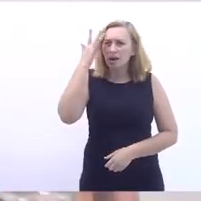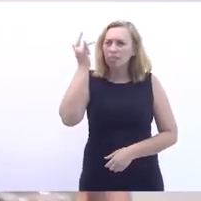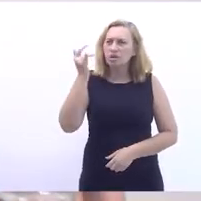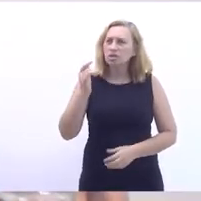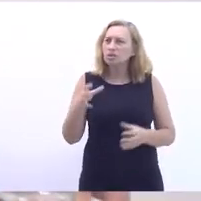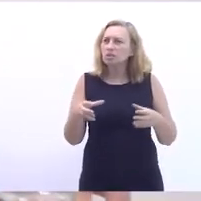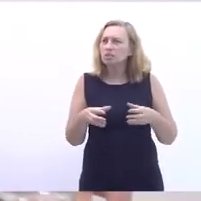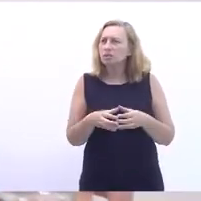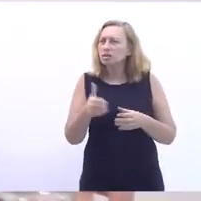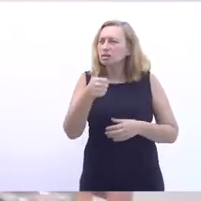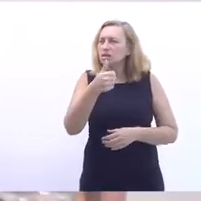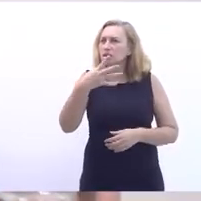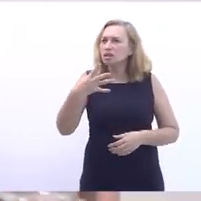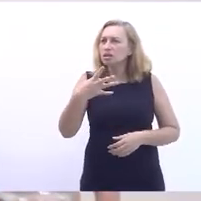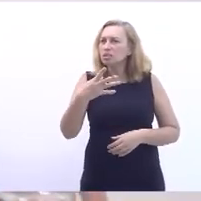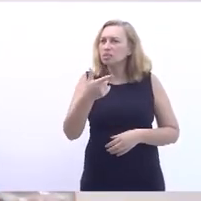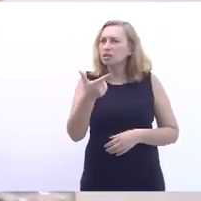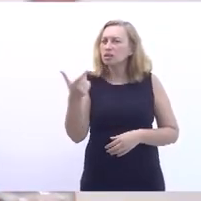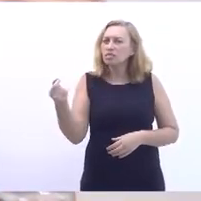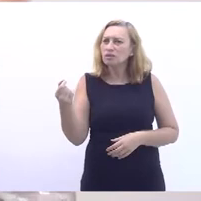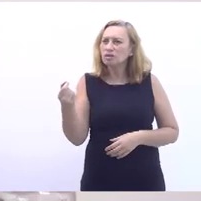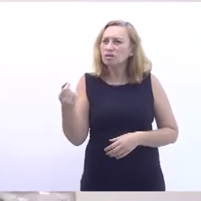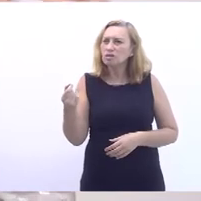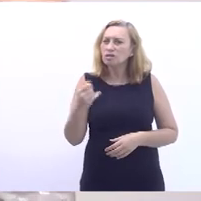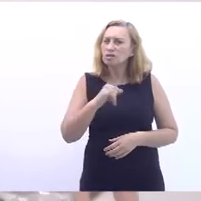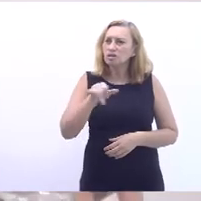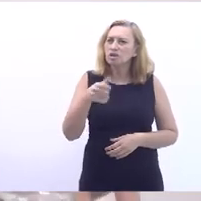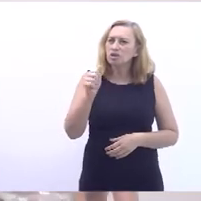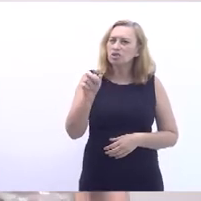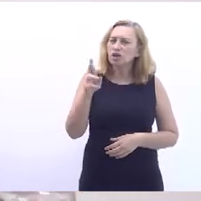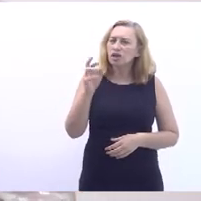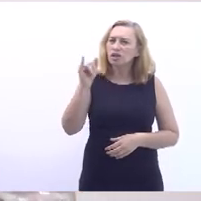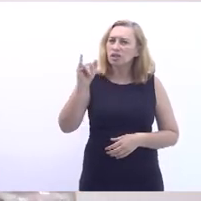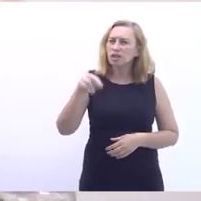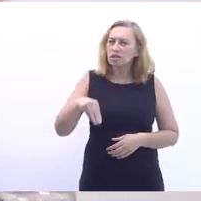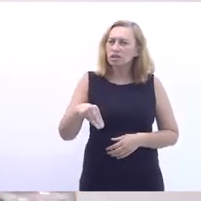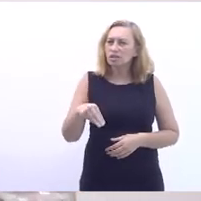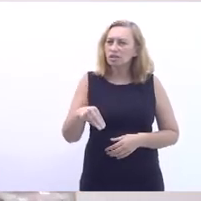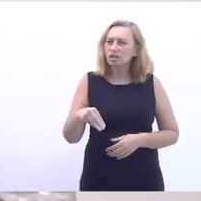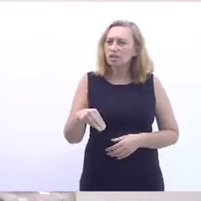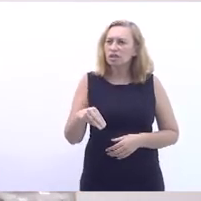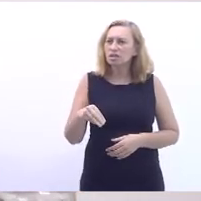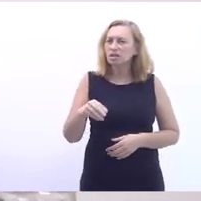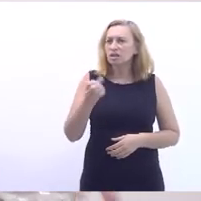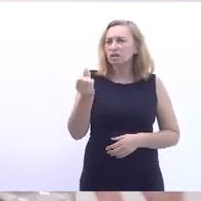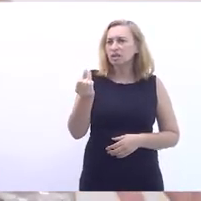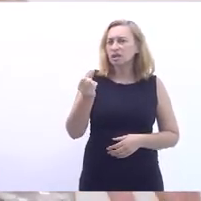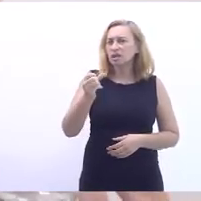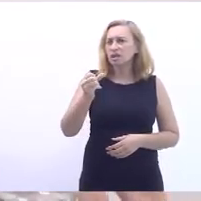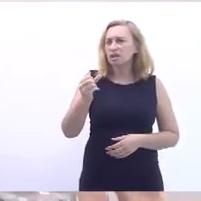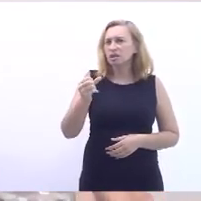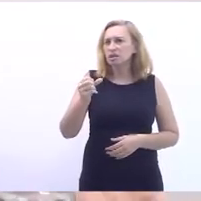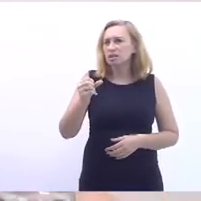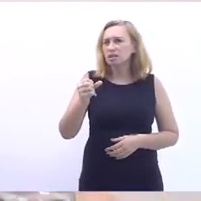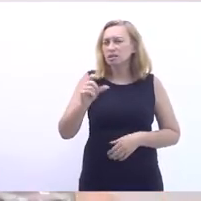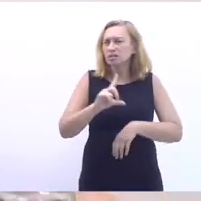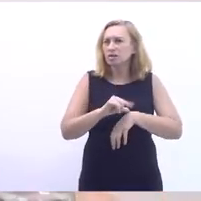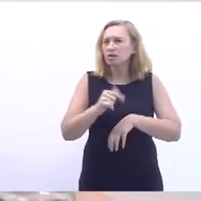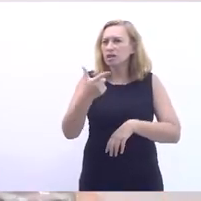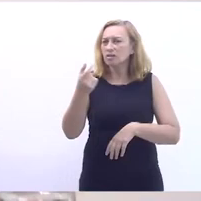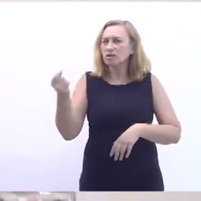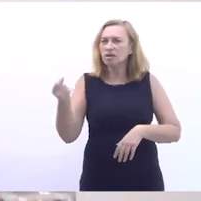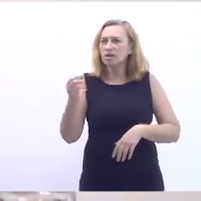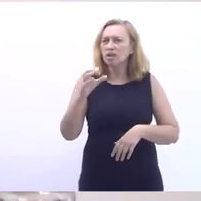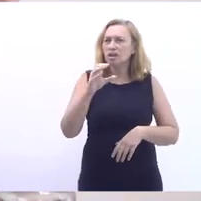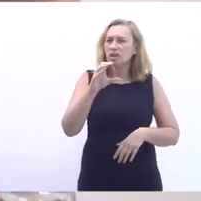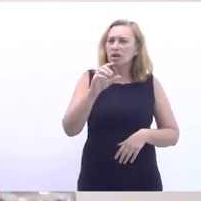concentração as 14:20 ali né na no jardim da lá da doutora da praia com saídas 16 e 20 o Brocador